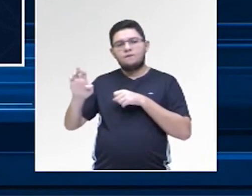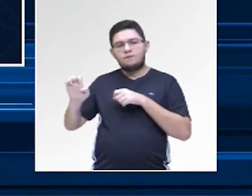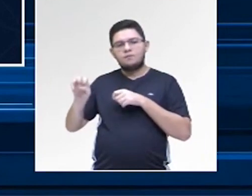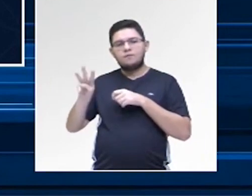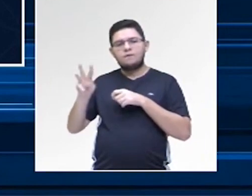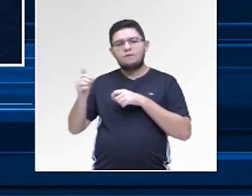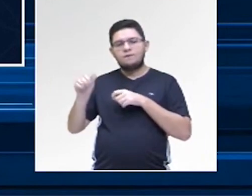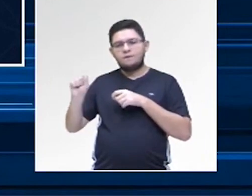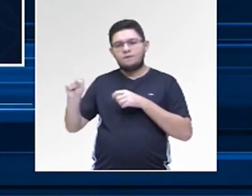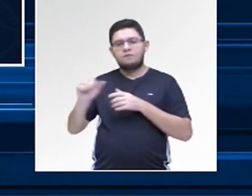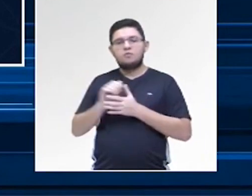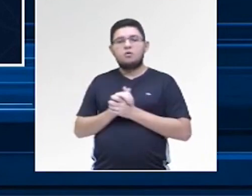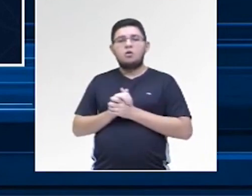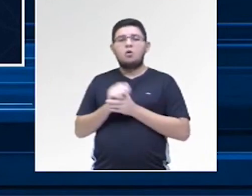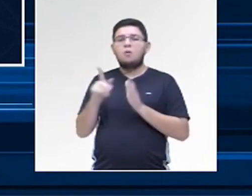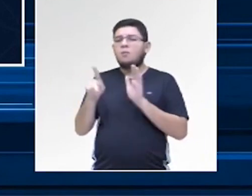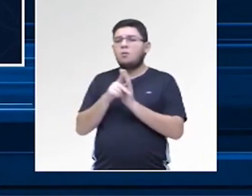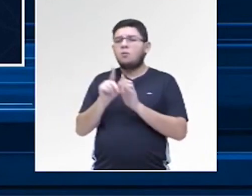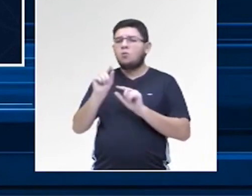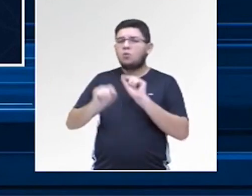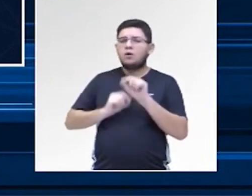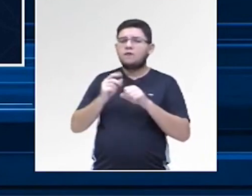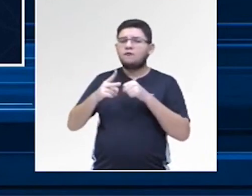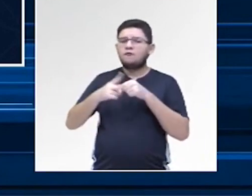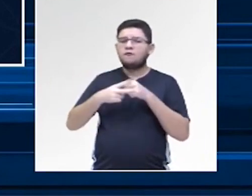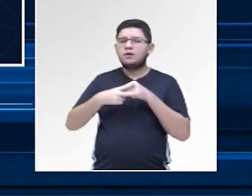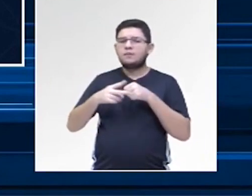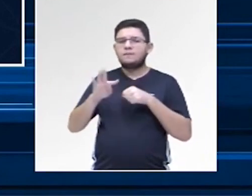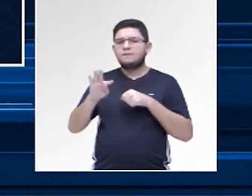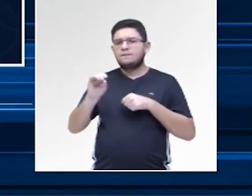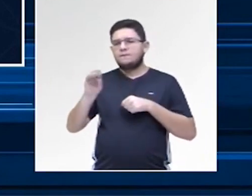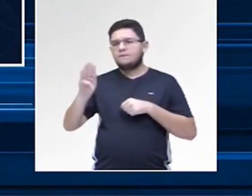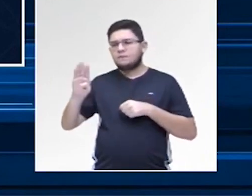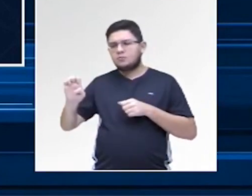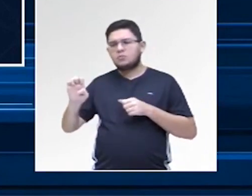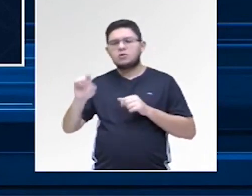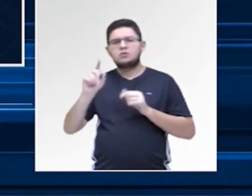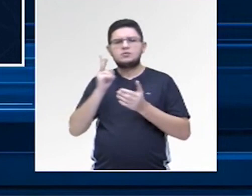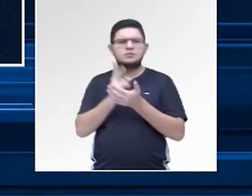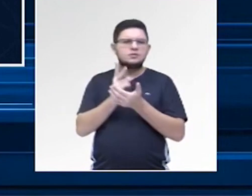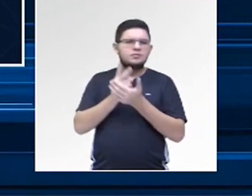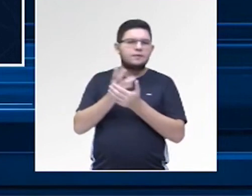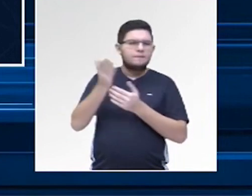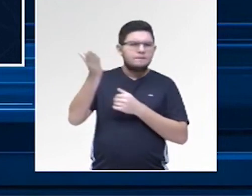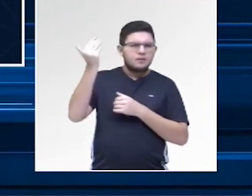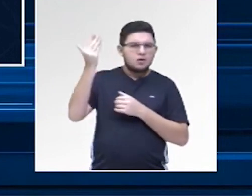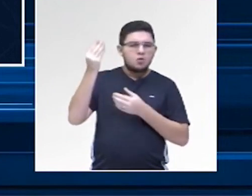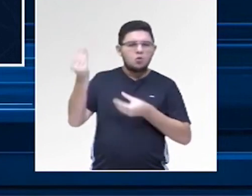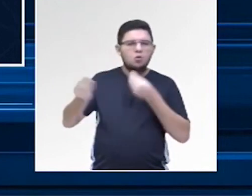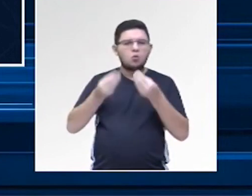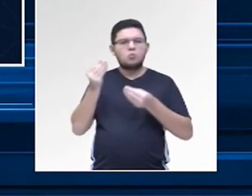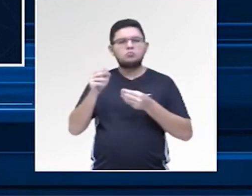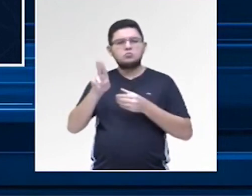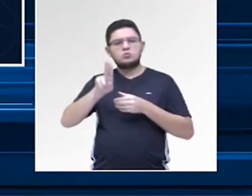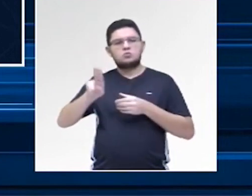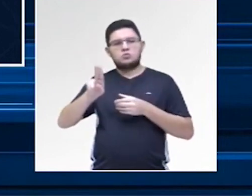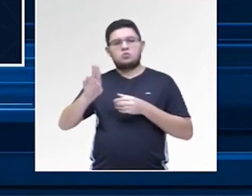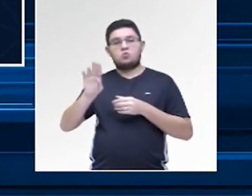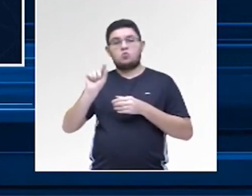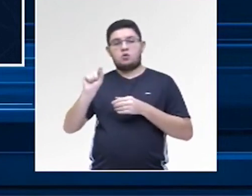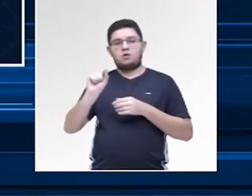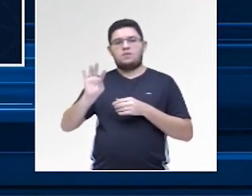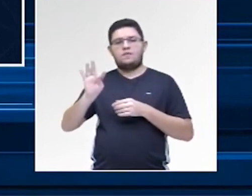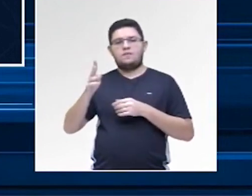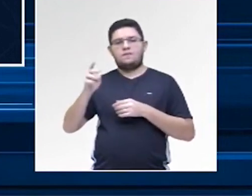no singular como no passado, nesse caso nós estamos vendo o passado, eu vou iniciar com a expressão there was, havia